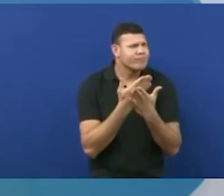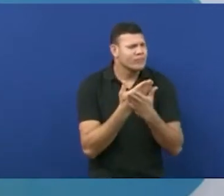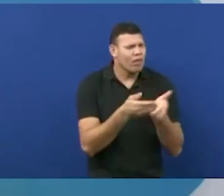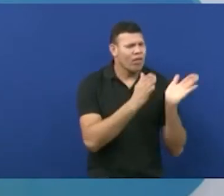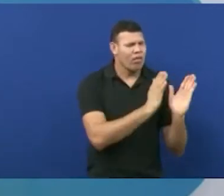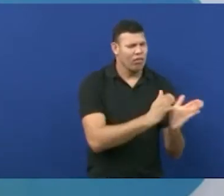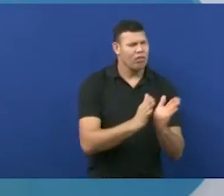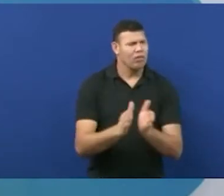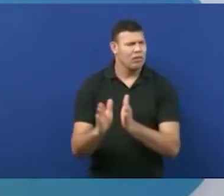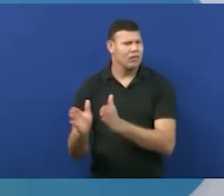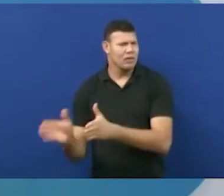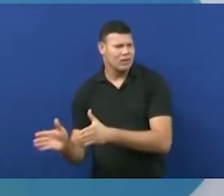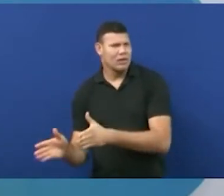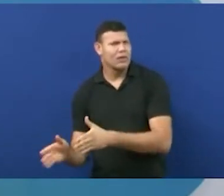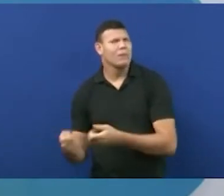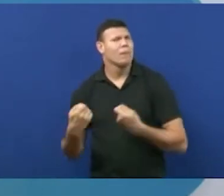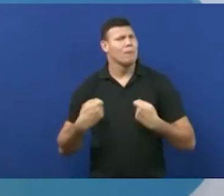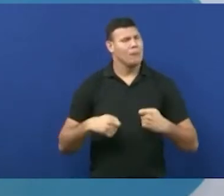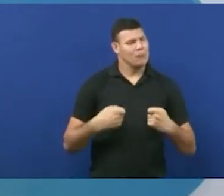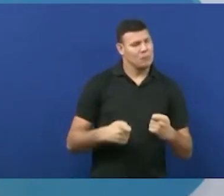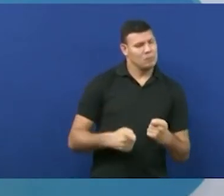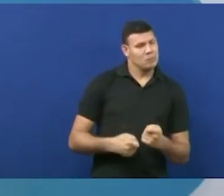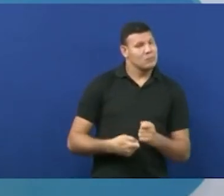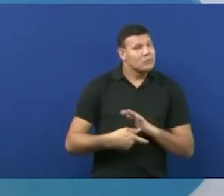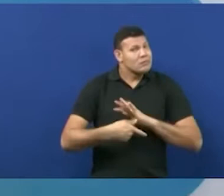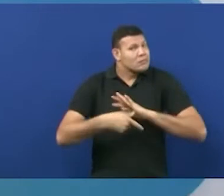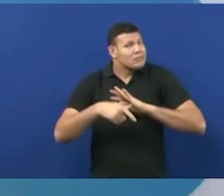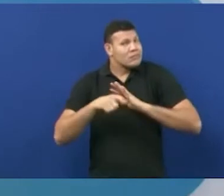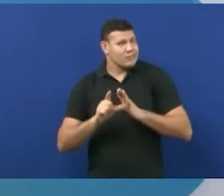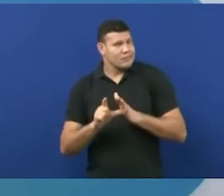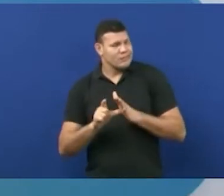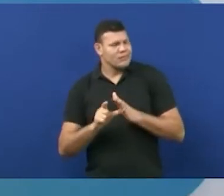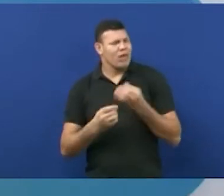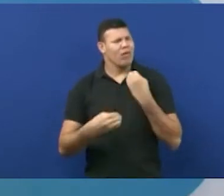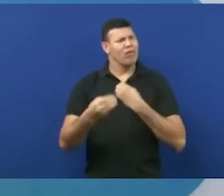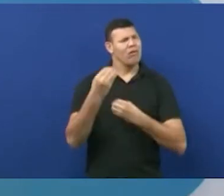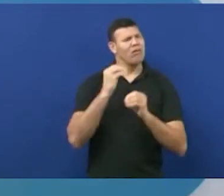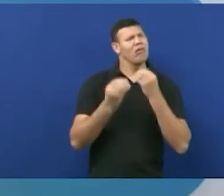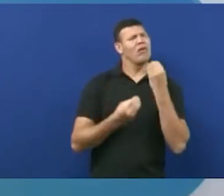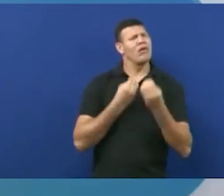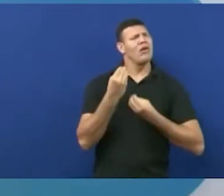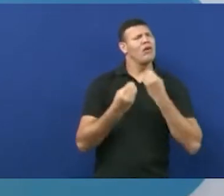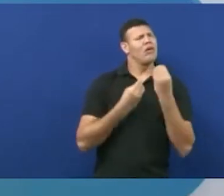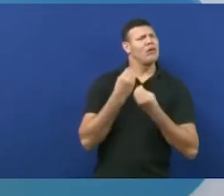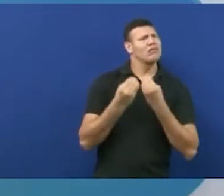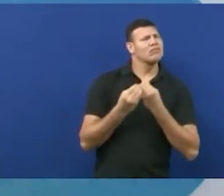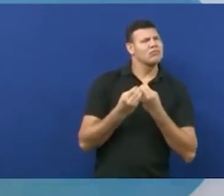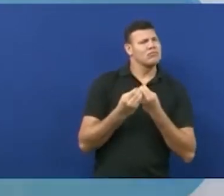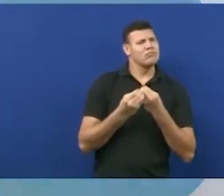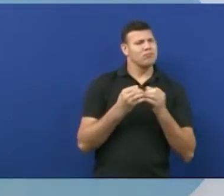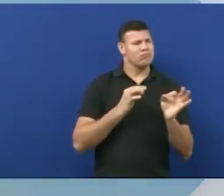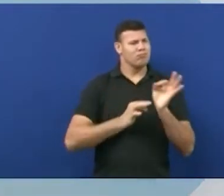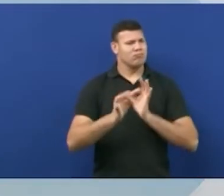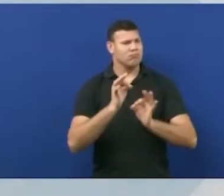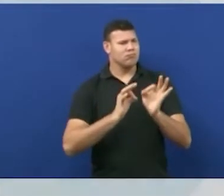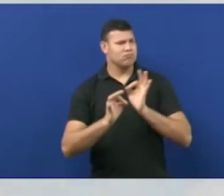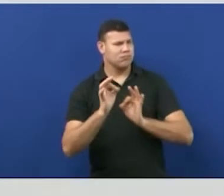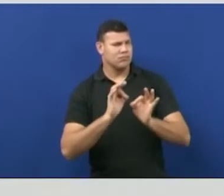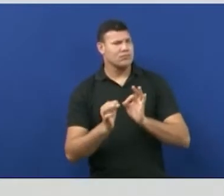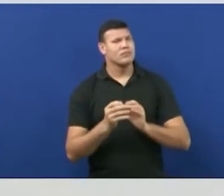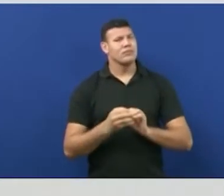pouco mais sobre o corpo humano, nós vamos estudar as formas que o compõem. Observem a imagem.